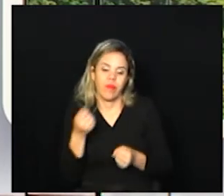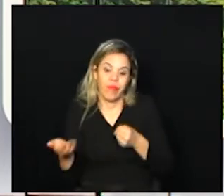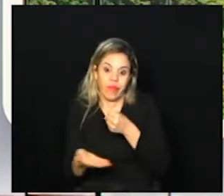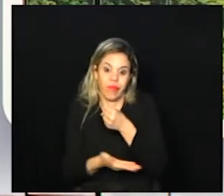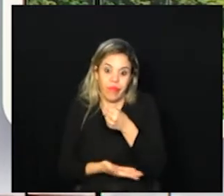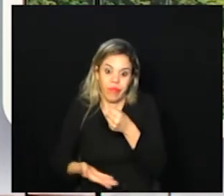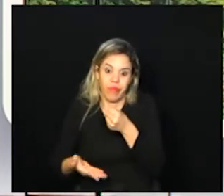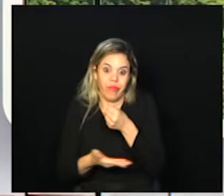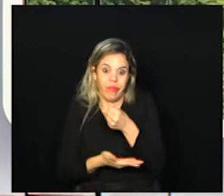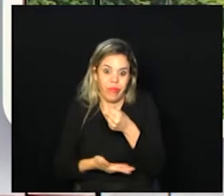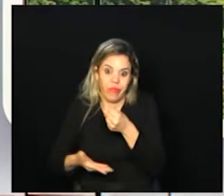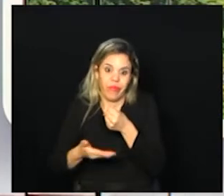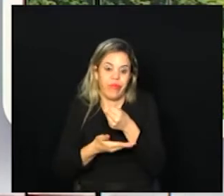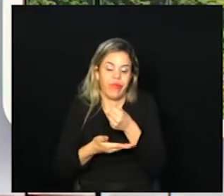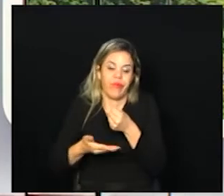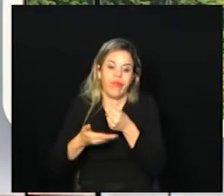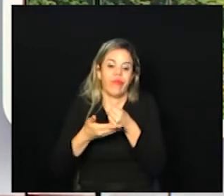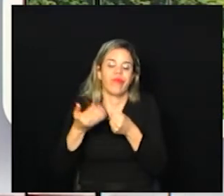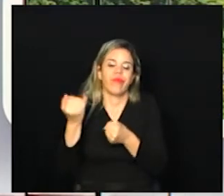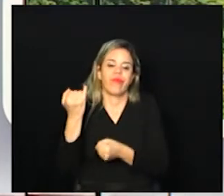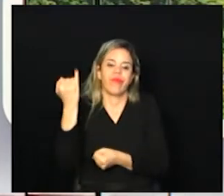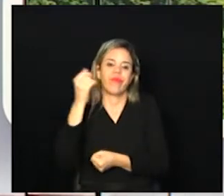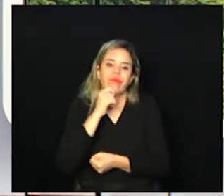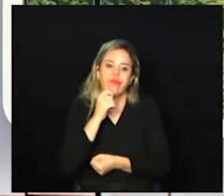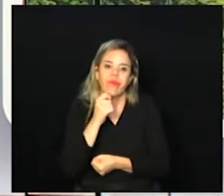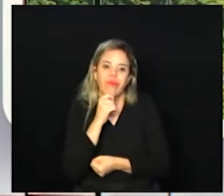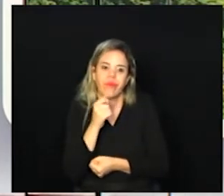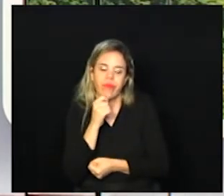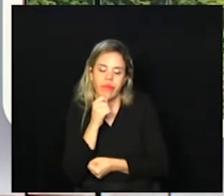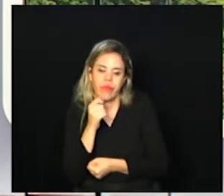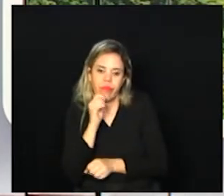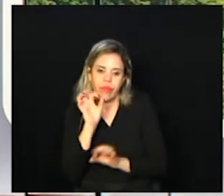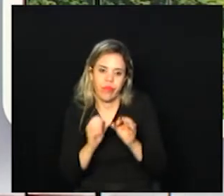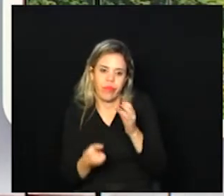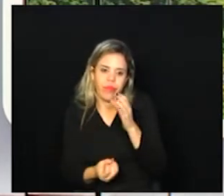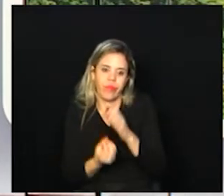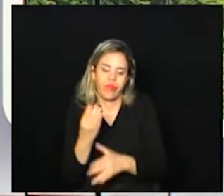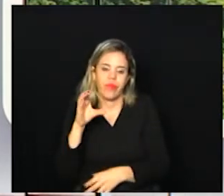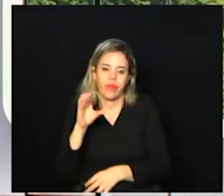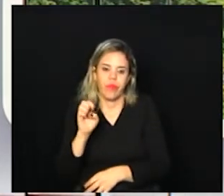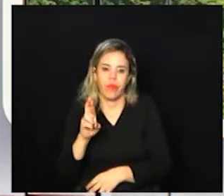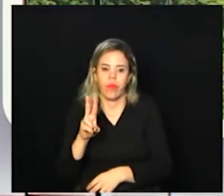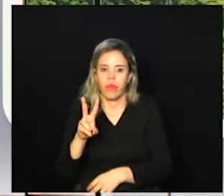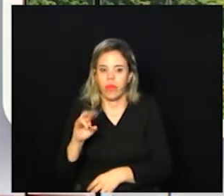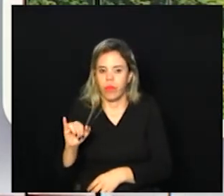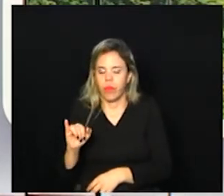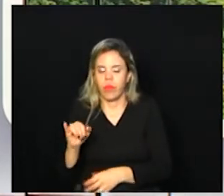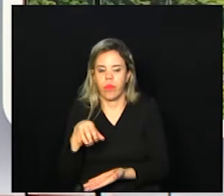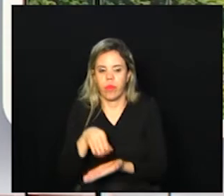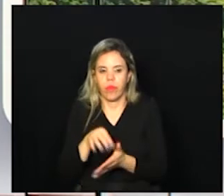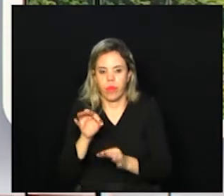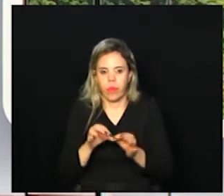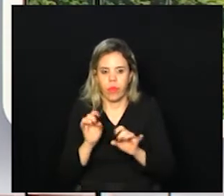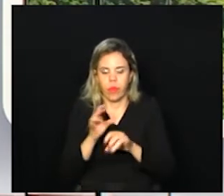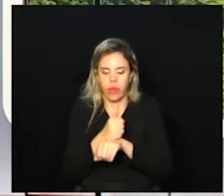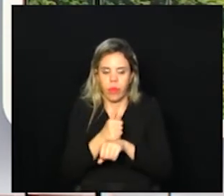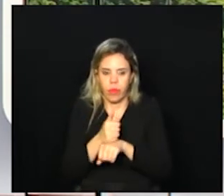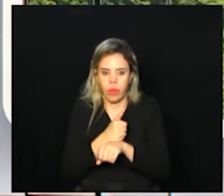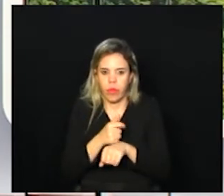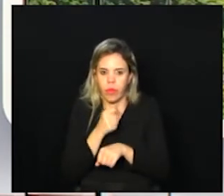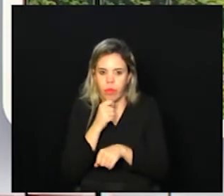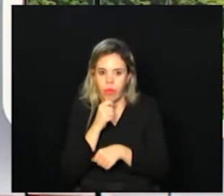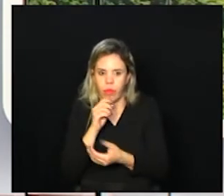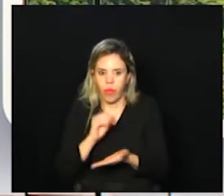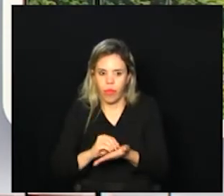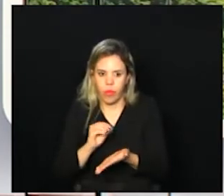Tá. Tivemos passos importantes, como a criação do CERAV, a constituição da vara especializada, mas